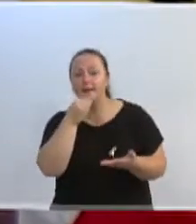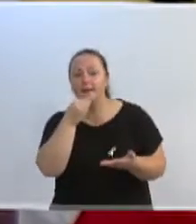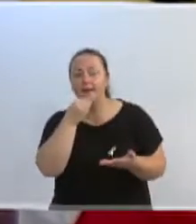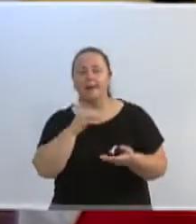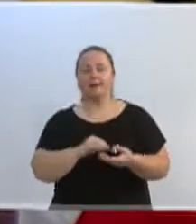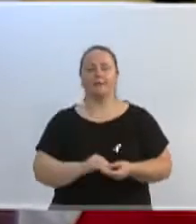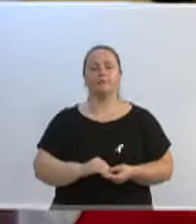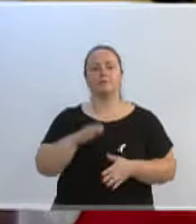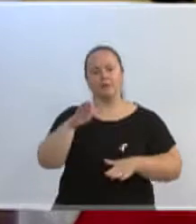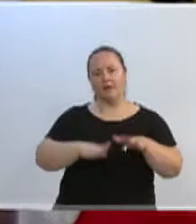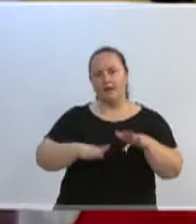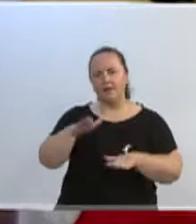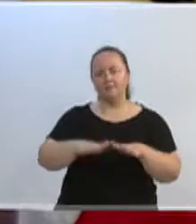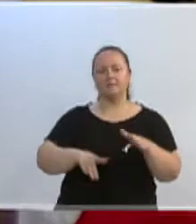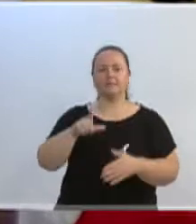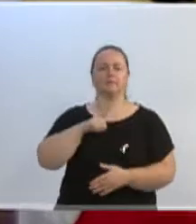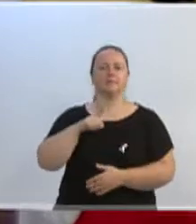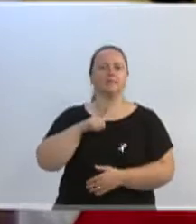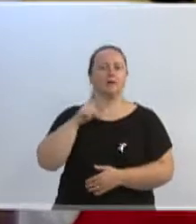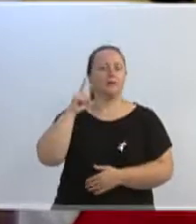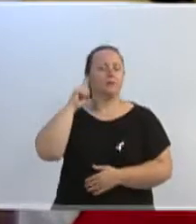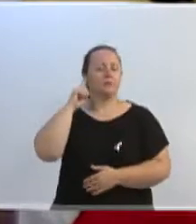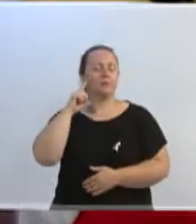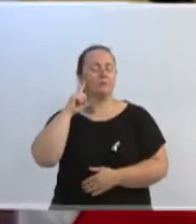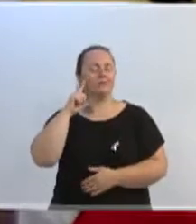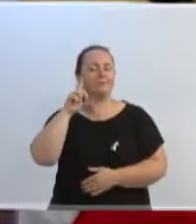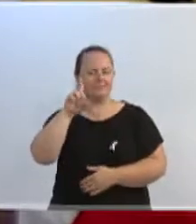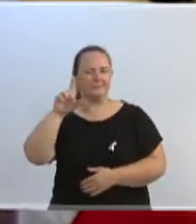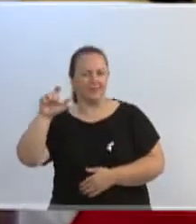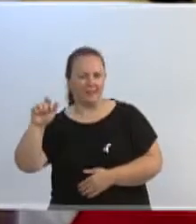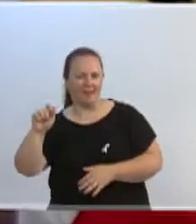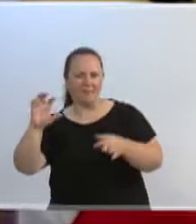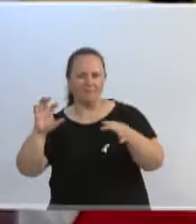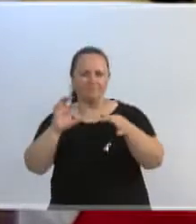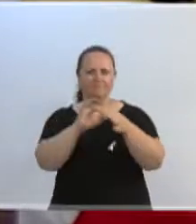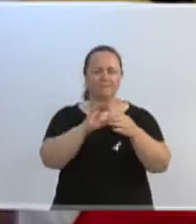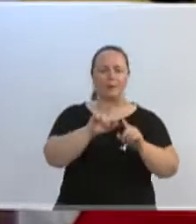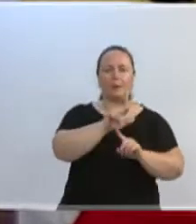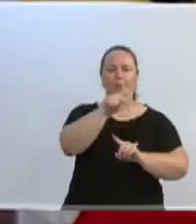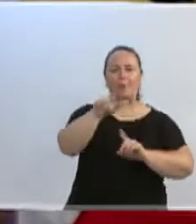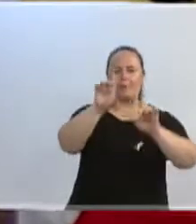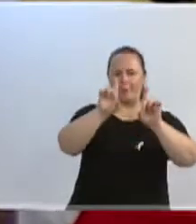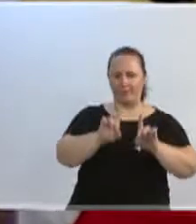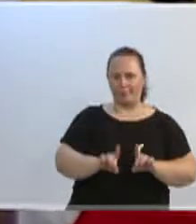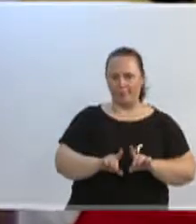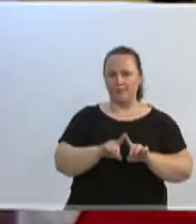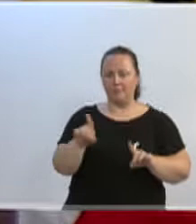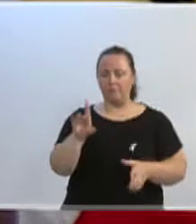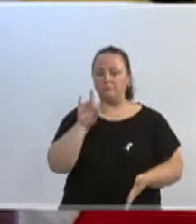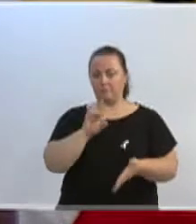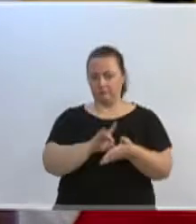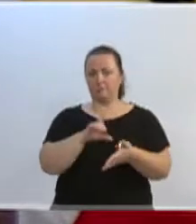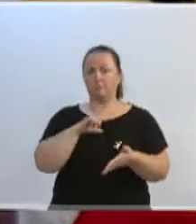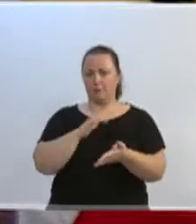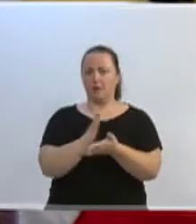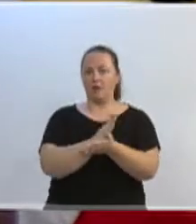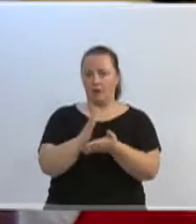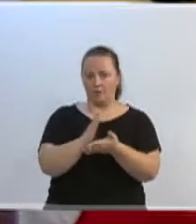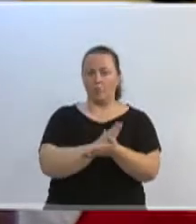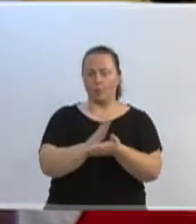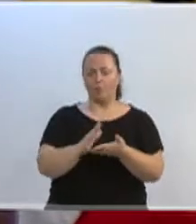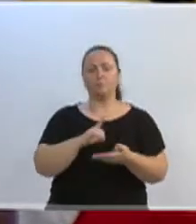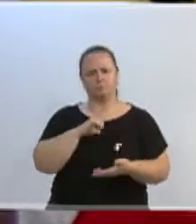deficiente auditivo, com mais alguma deficiência associada, que realmente tem situações que ele